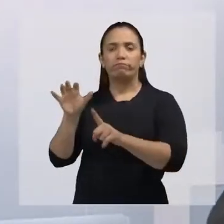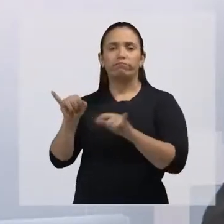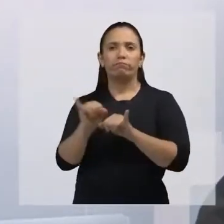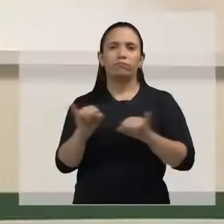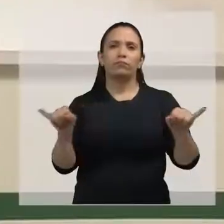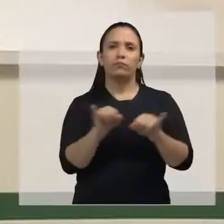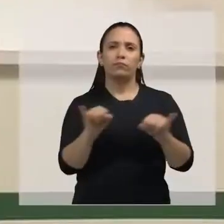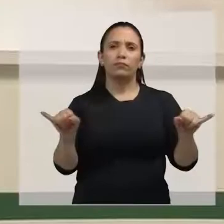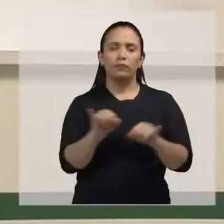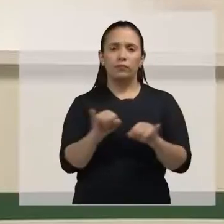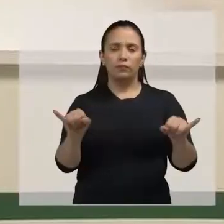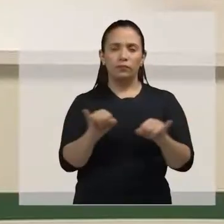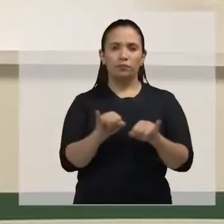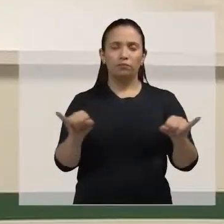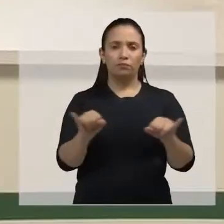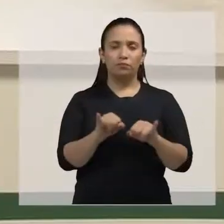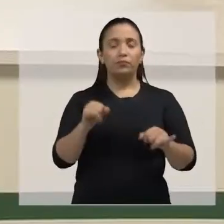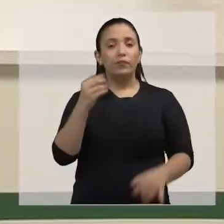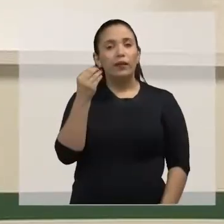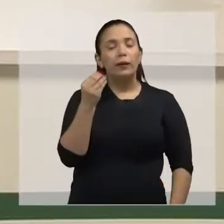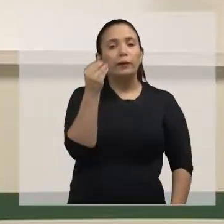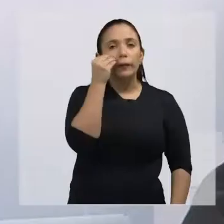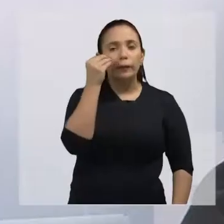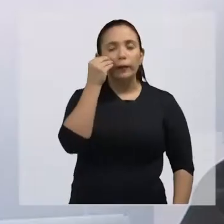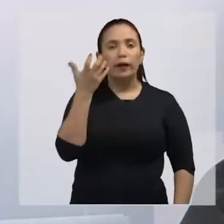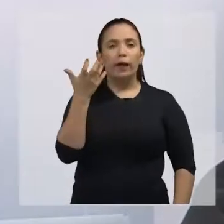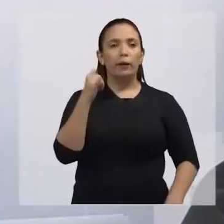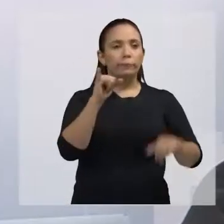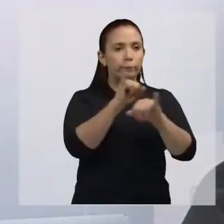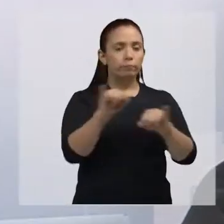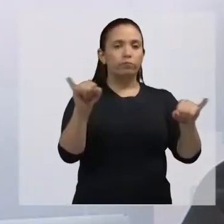histórica. Isso aí é um mantra, né? Não, há tentativa de criar essa cronologia